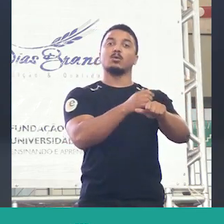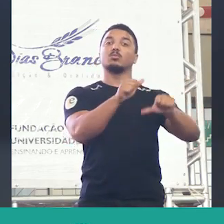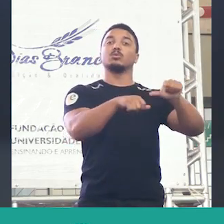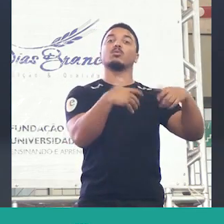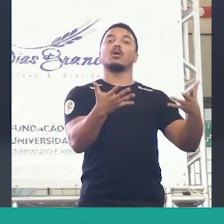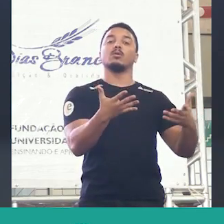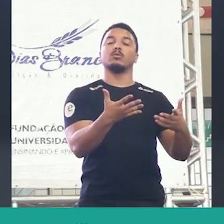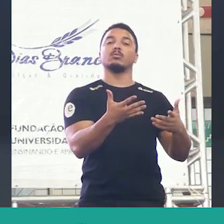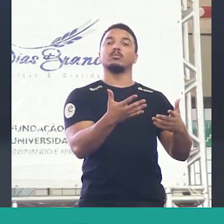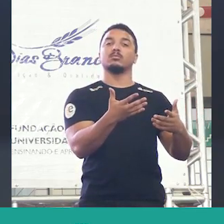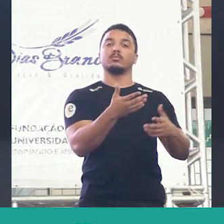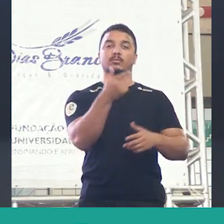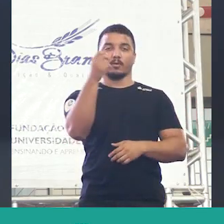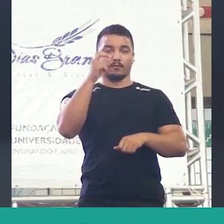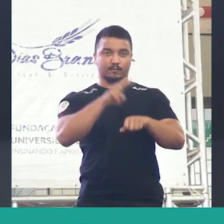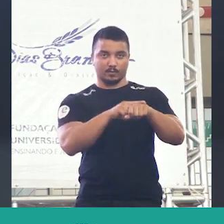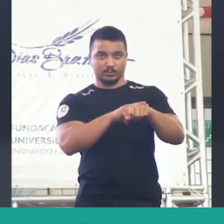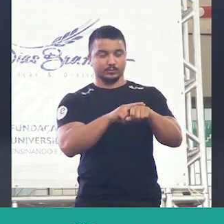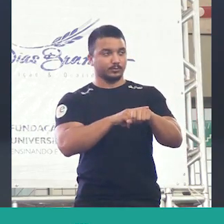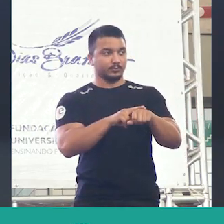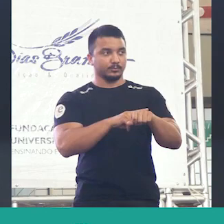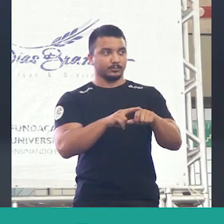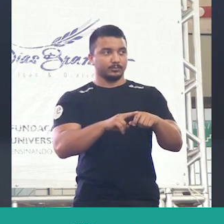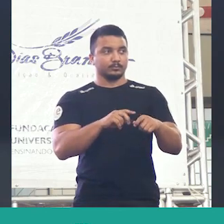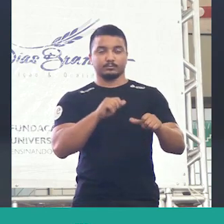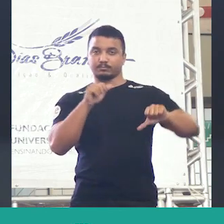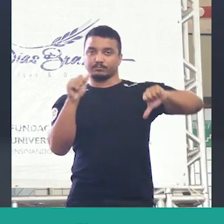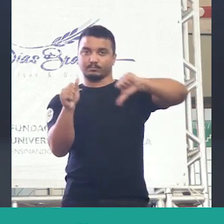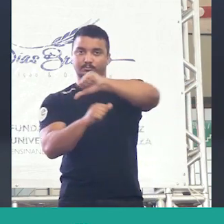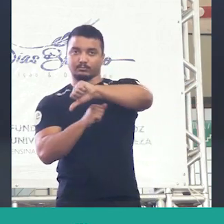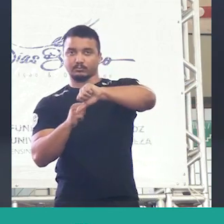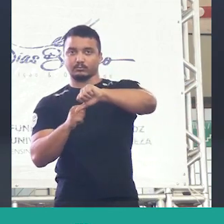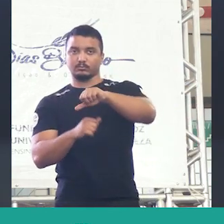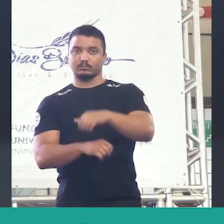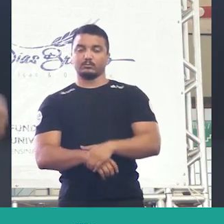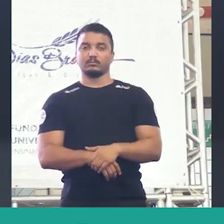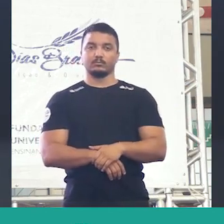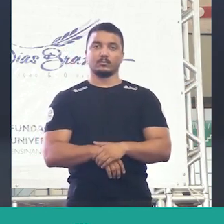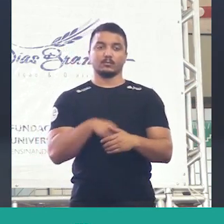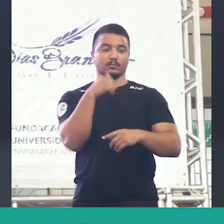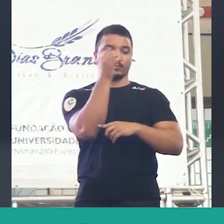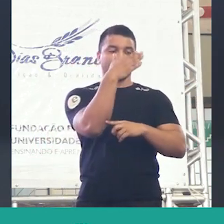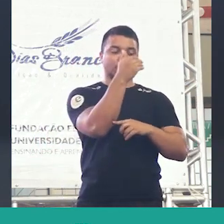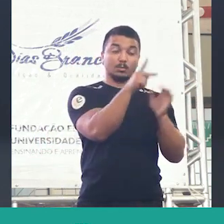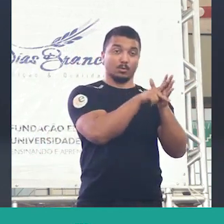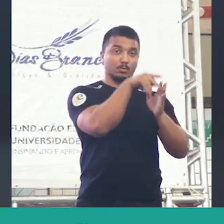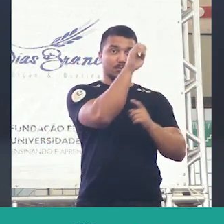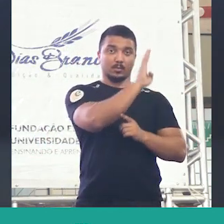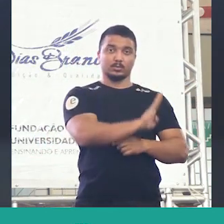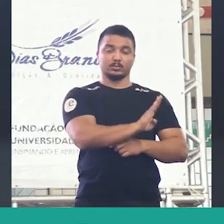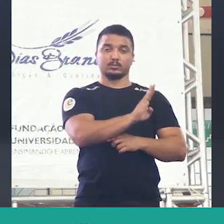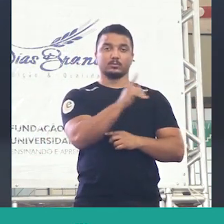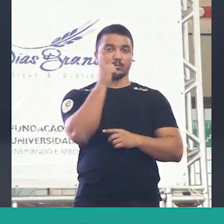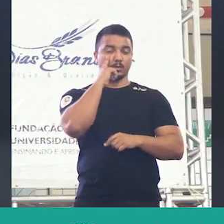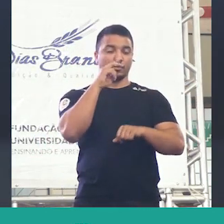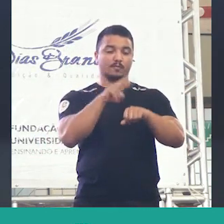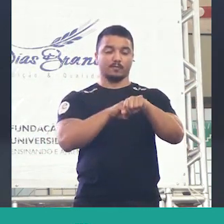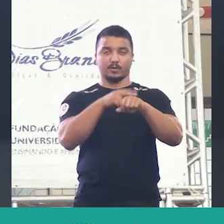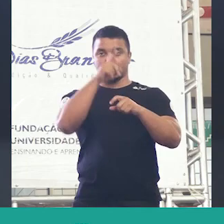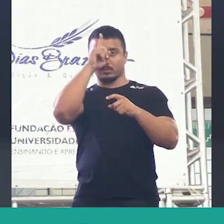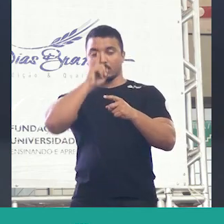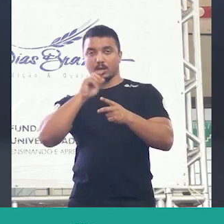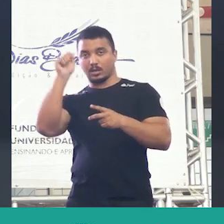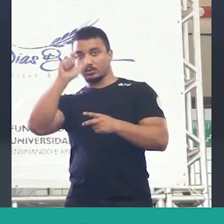Verde. Vocês estão me entendendo ou não? Fui claro? Bandeira do Brasil, verde, amarelo,